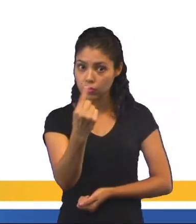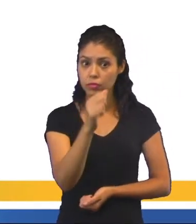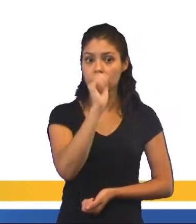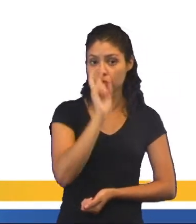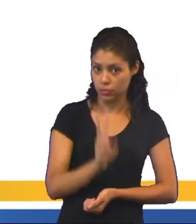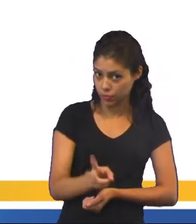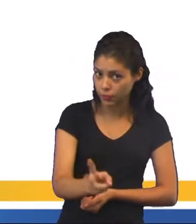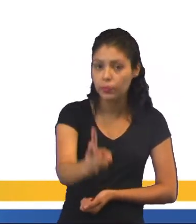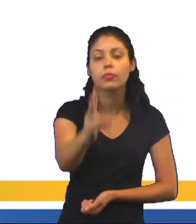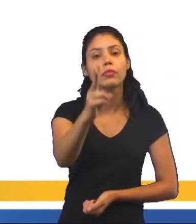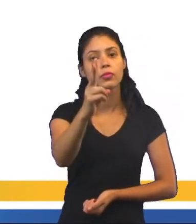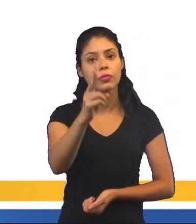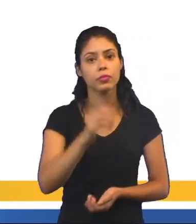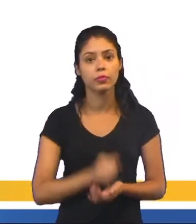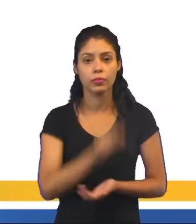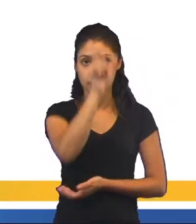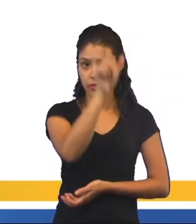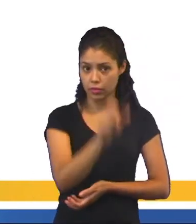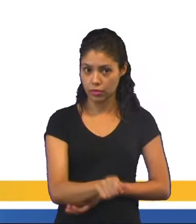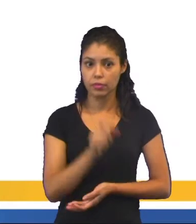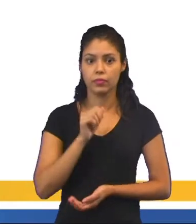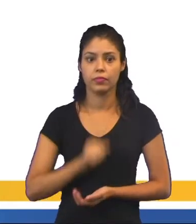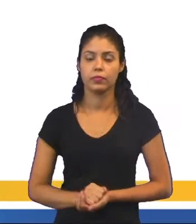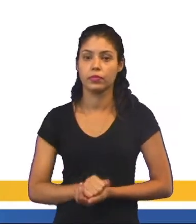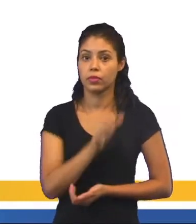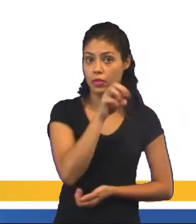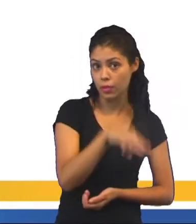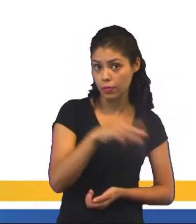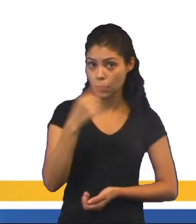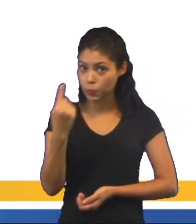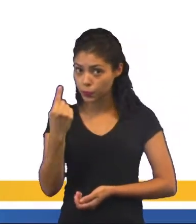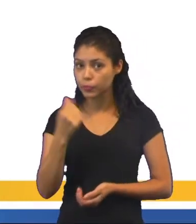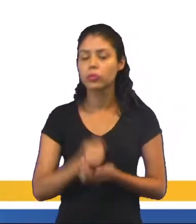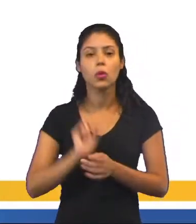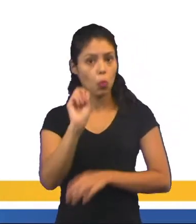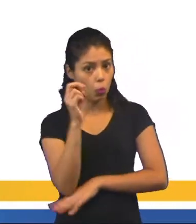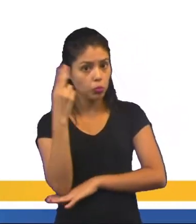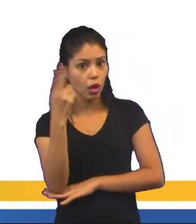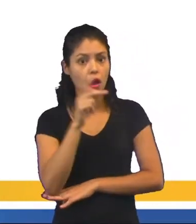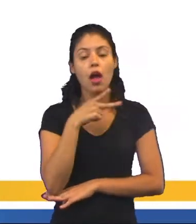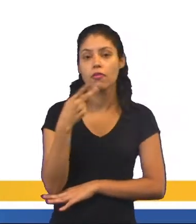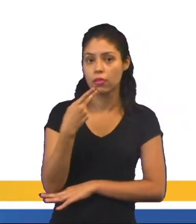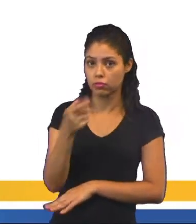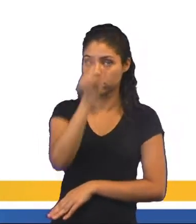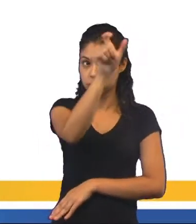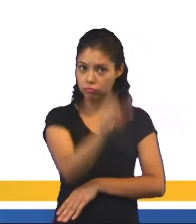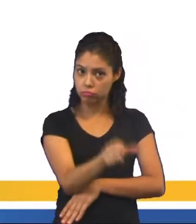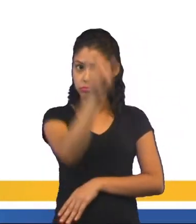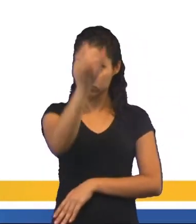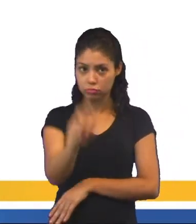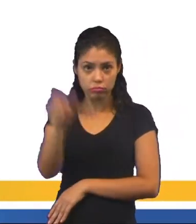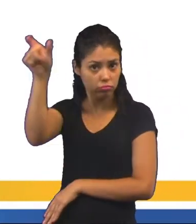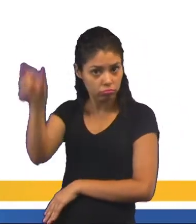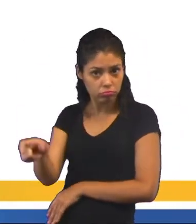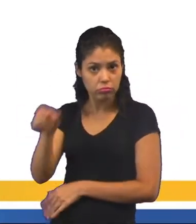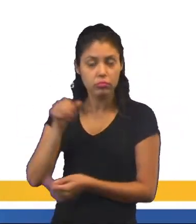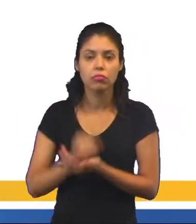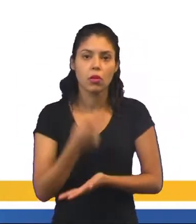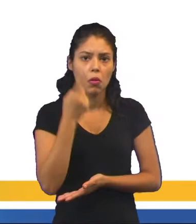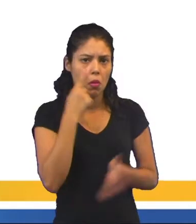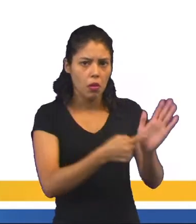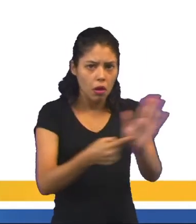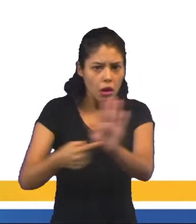A21, redicência descendo a M1. Ou seja, nós estamos falando aí das colunas. E